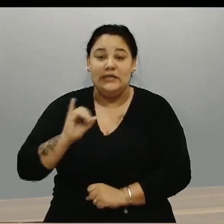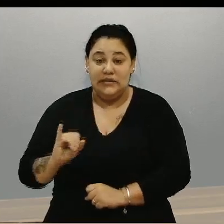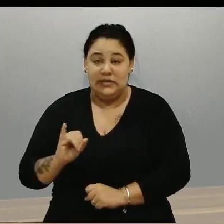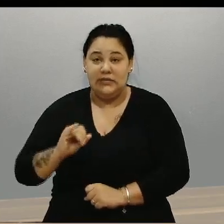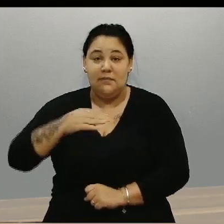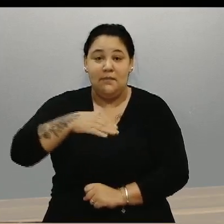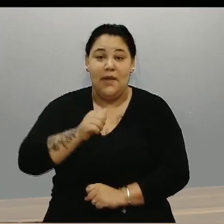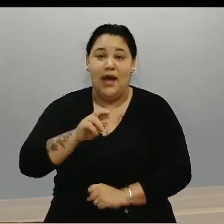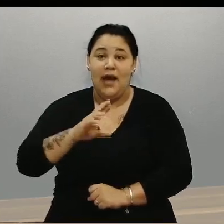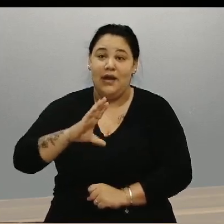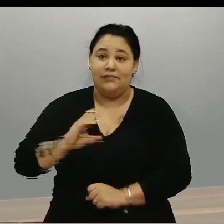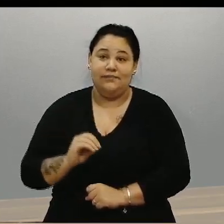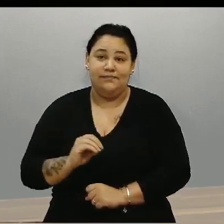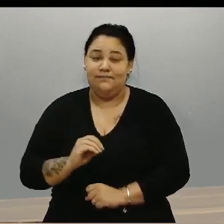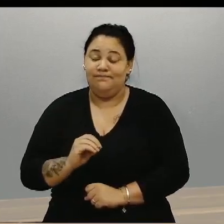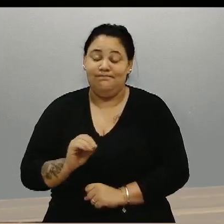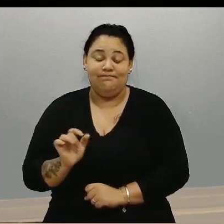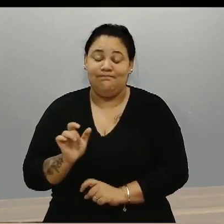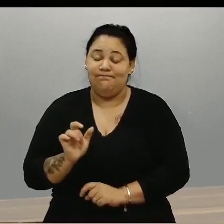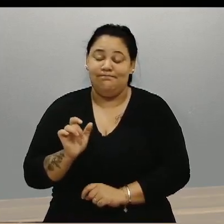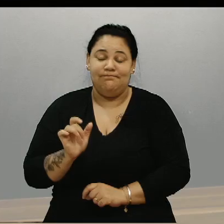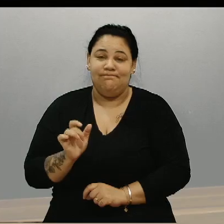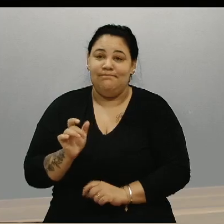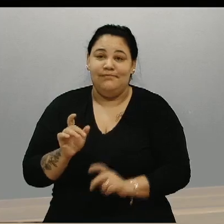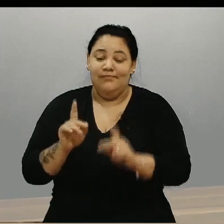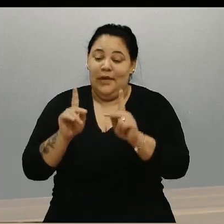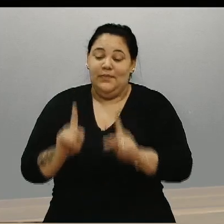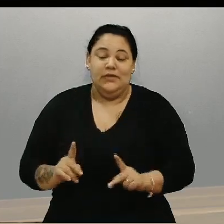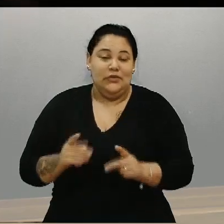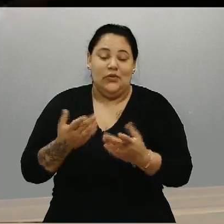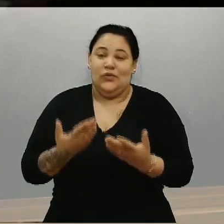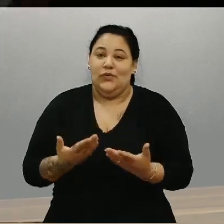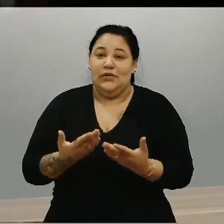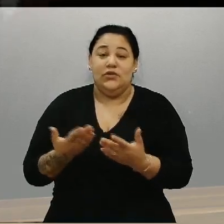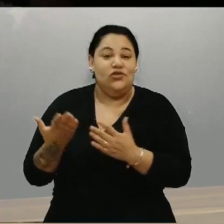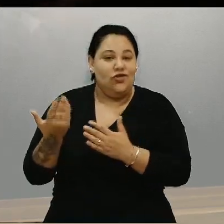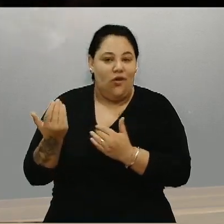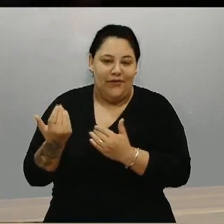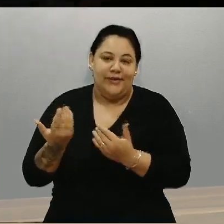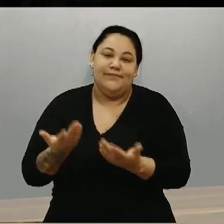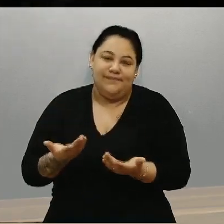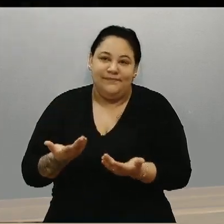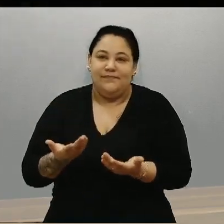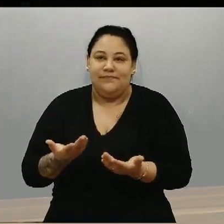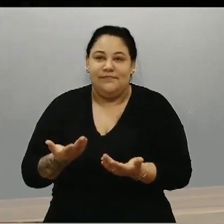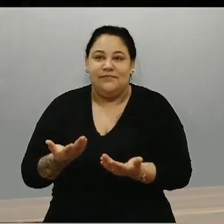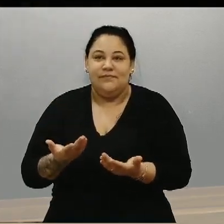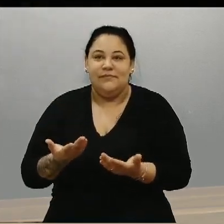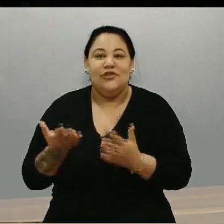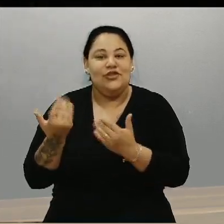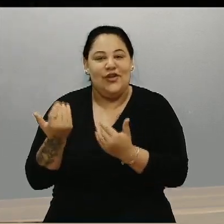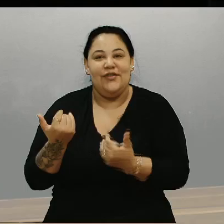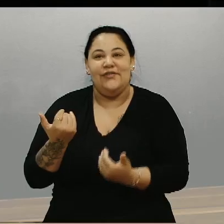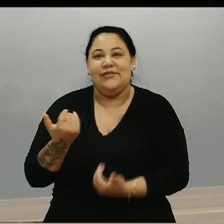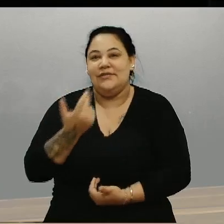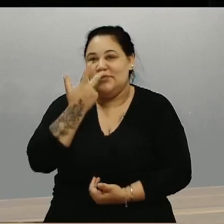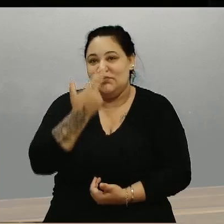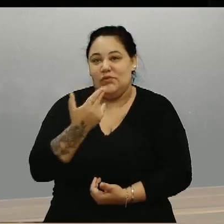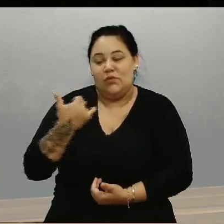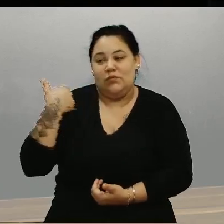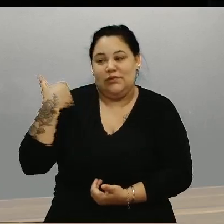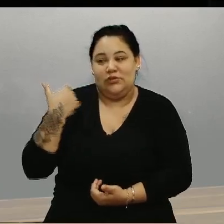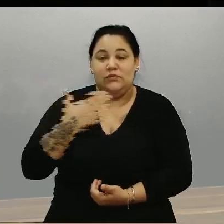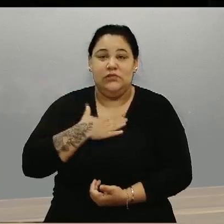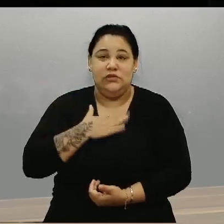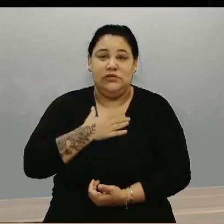uma pessoa assim muito jovem, né? Jovem, porque tem minha idade, 61